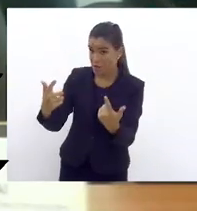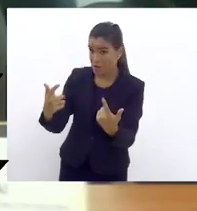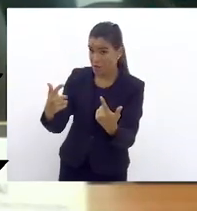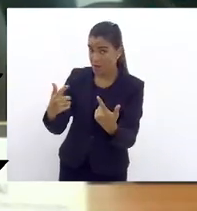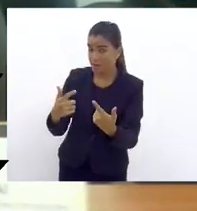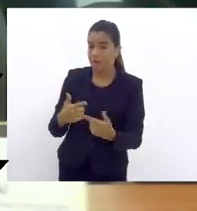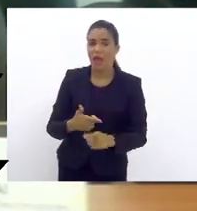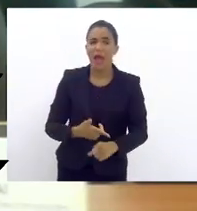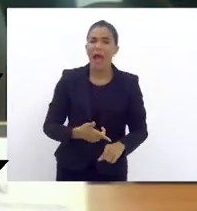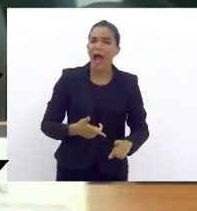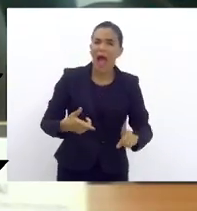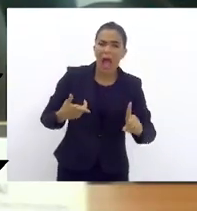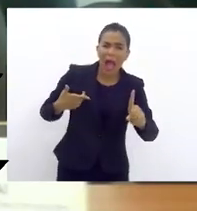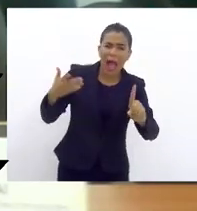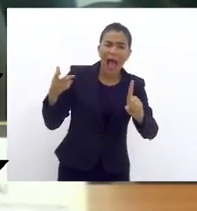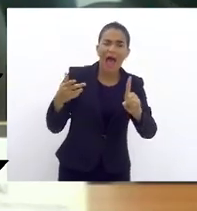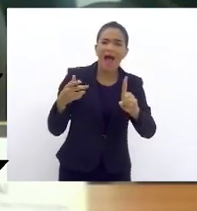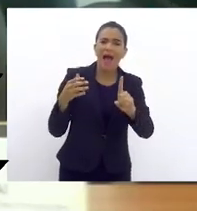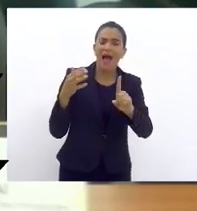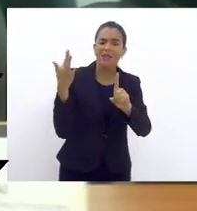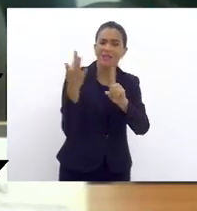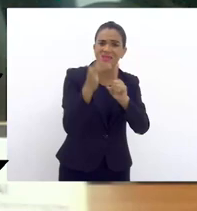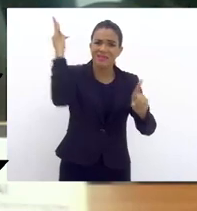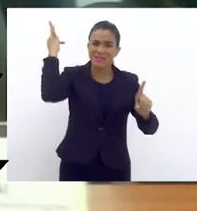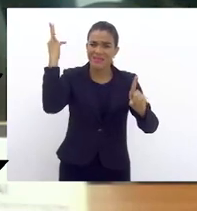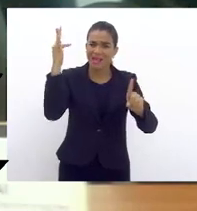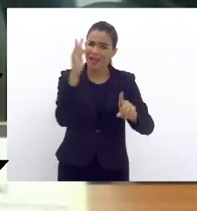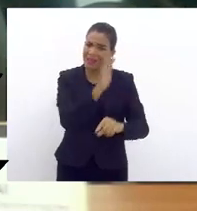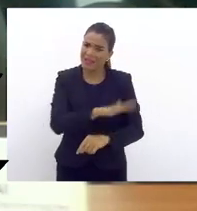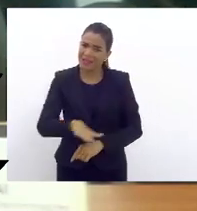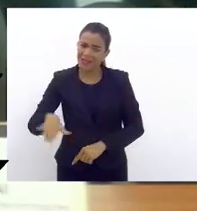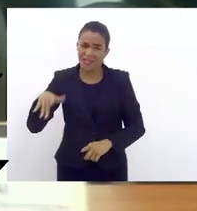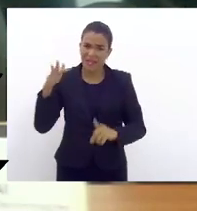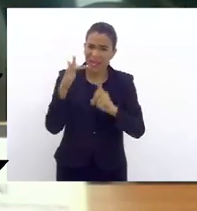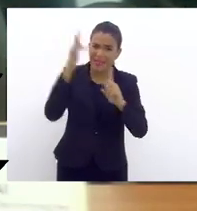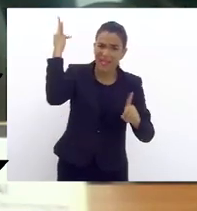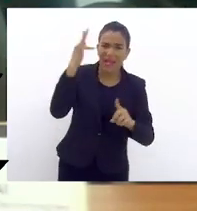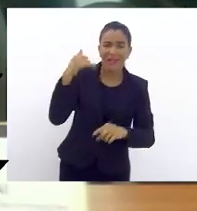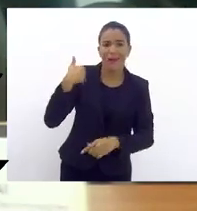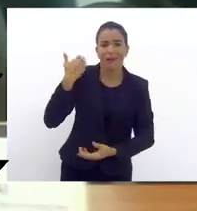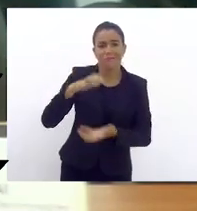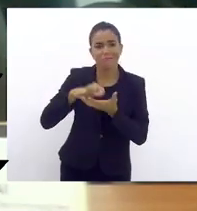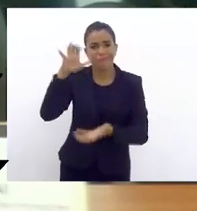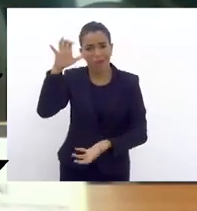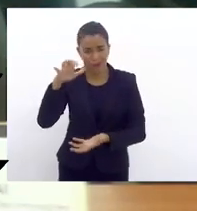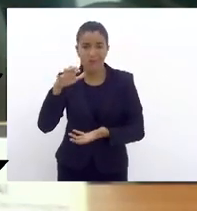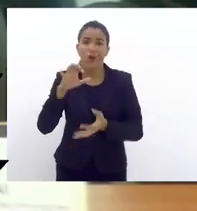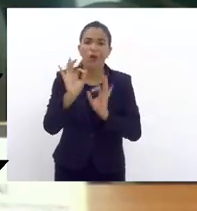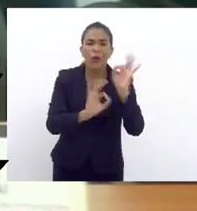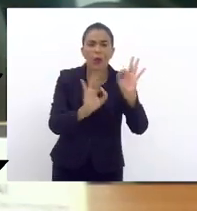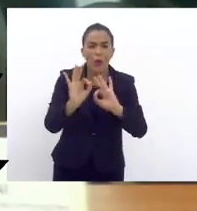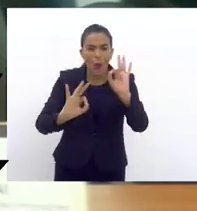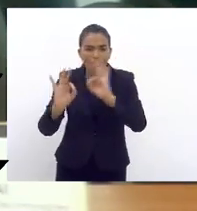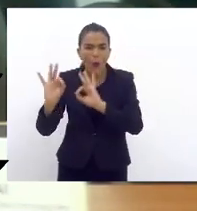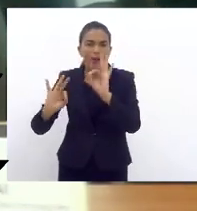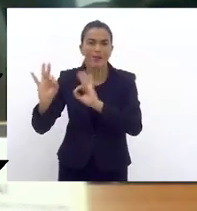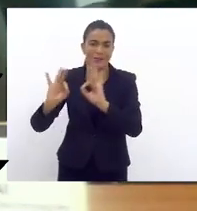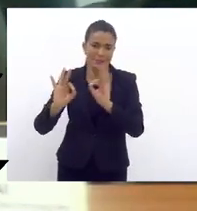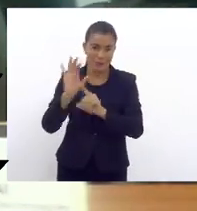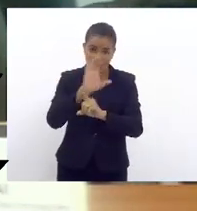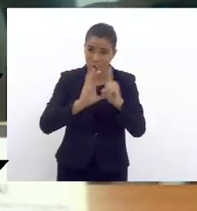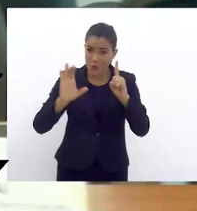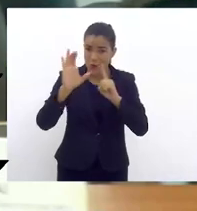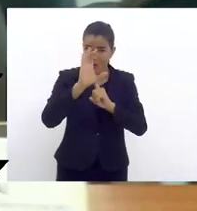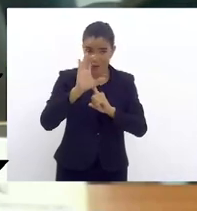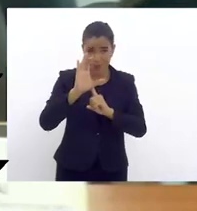ataque a crianças com ataque a a aos mais velhos e as mais velhas que organizam e ordenam o culto